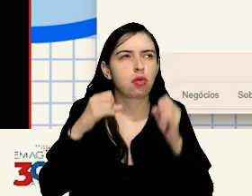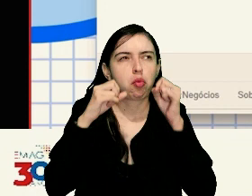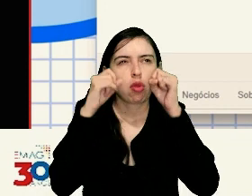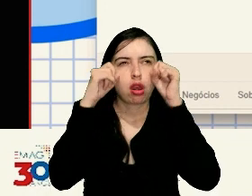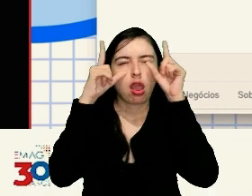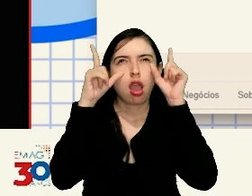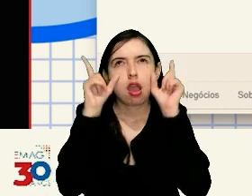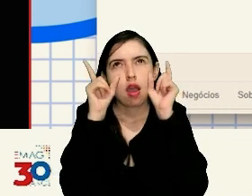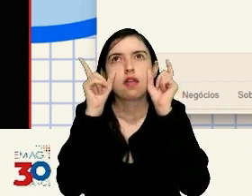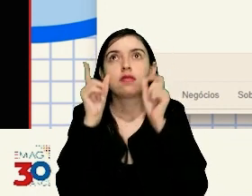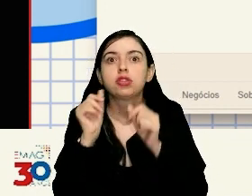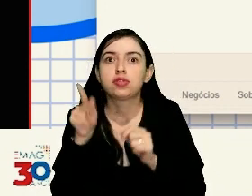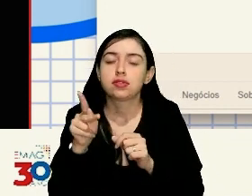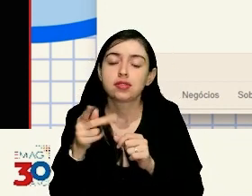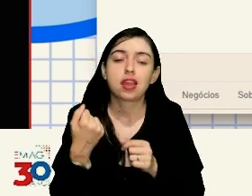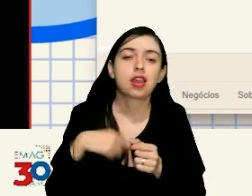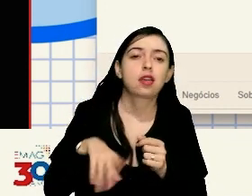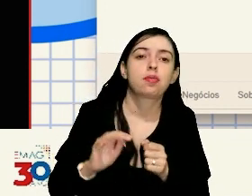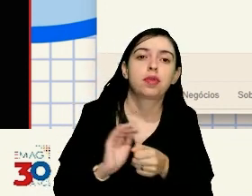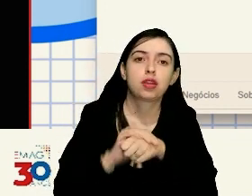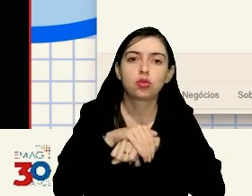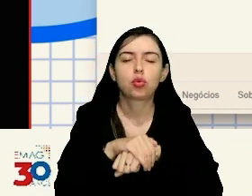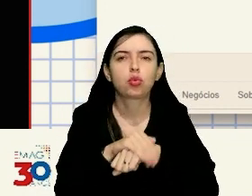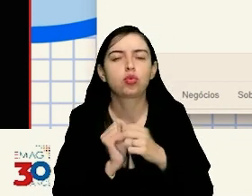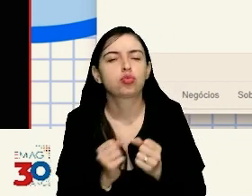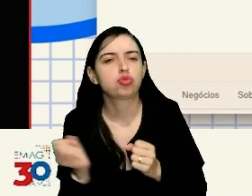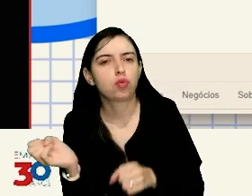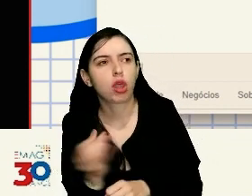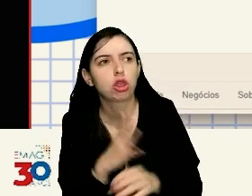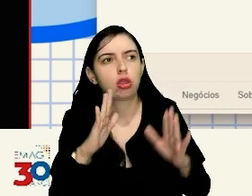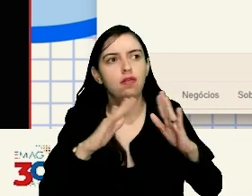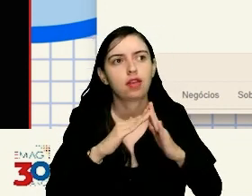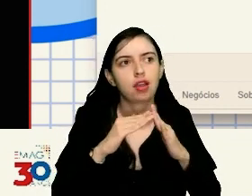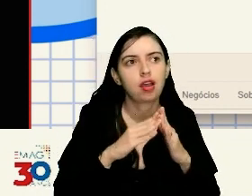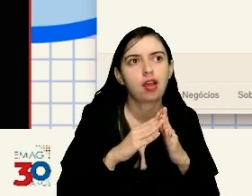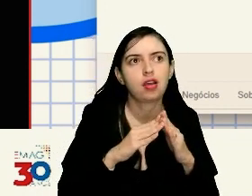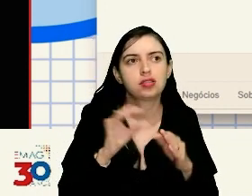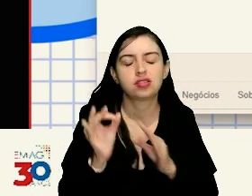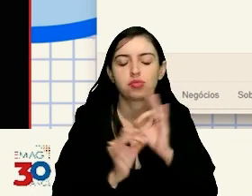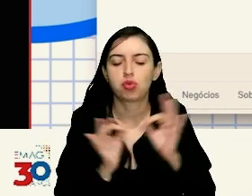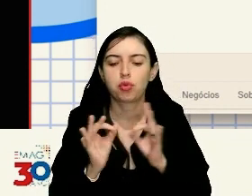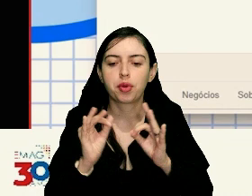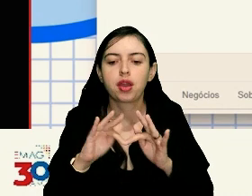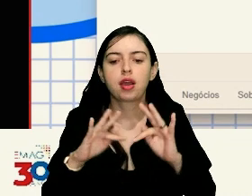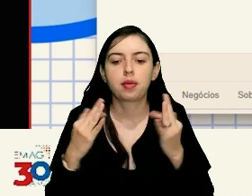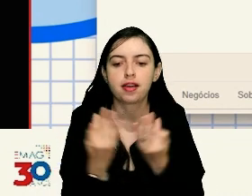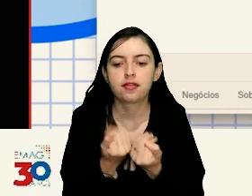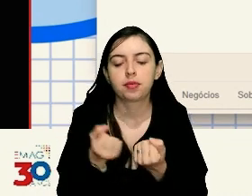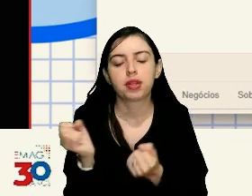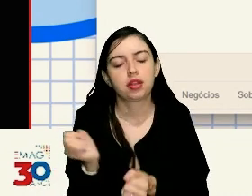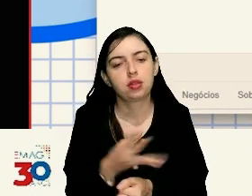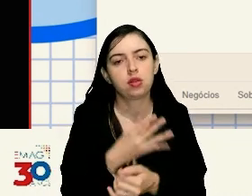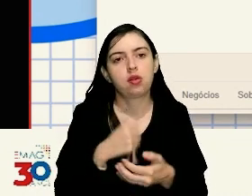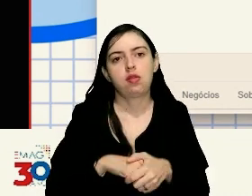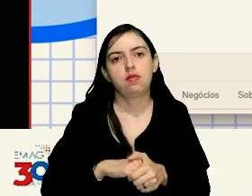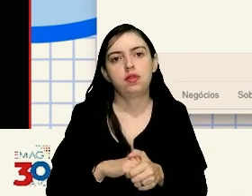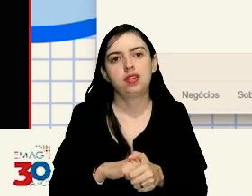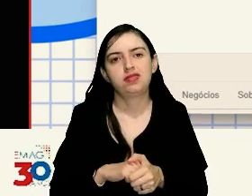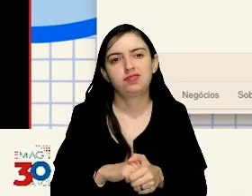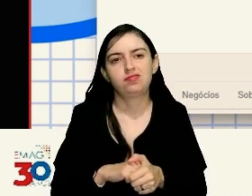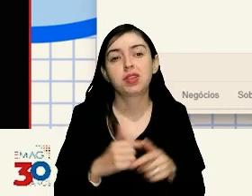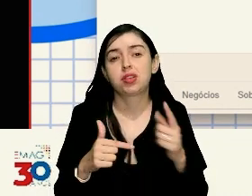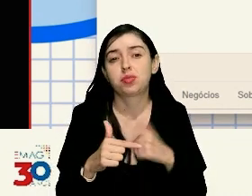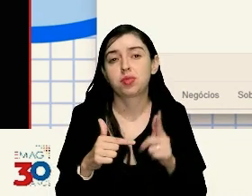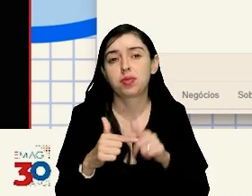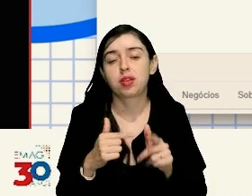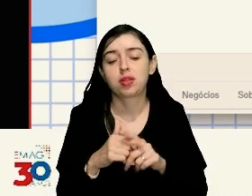era uma dinâmica nova, era uma casa nova, um quarto novo, era uma configuração familiar nova, então ele estava tendo dificuldades para dormir. E depois de eu tentar, assim, todos